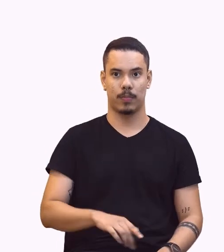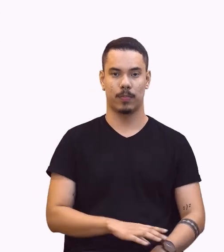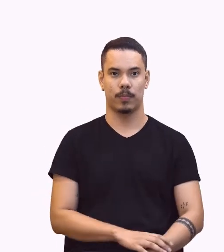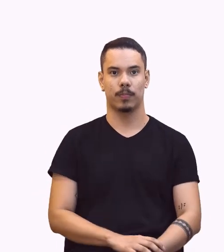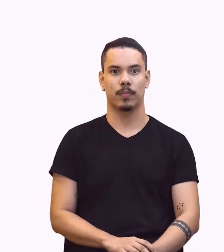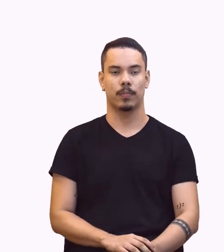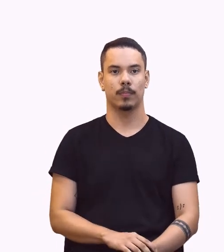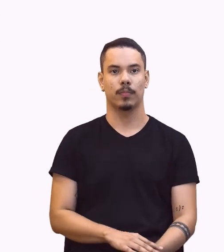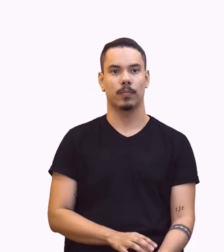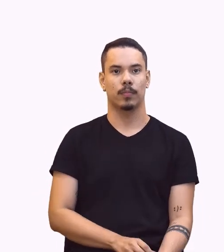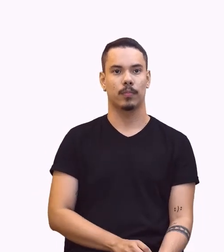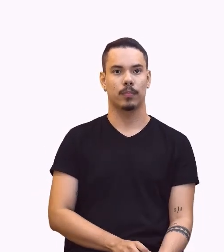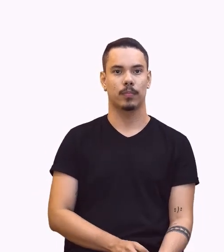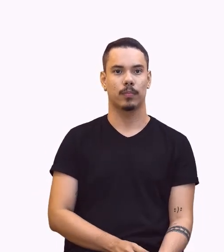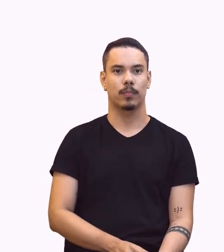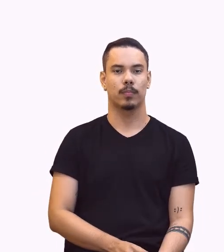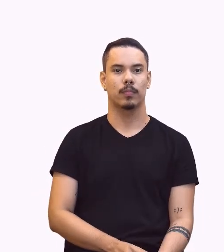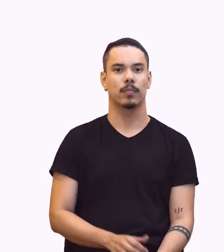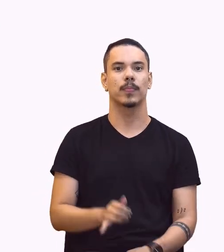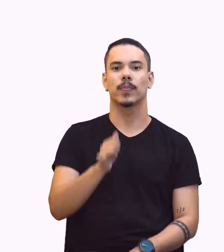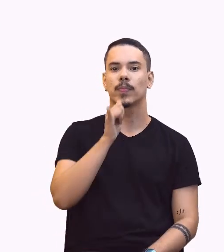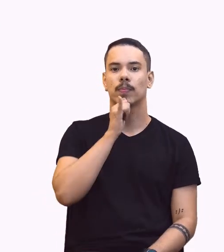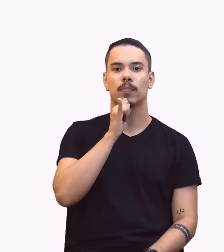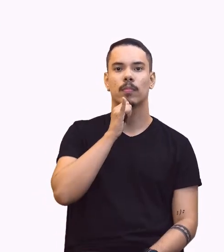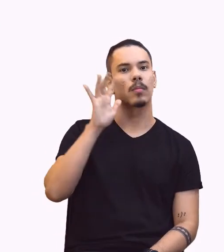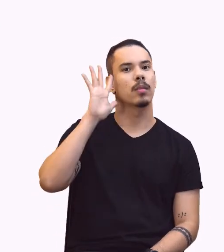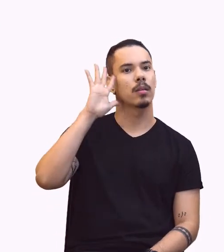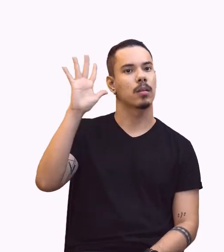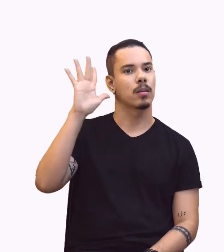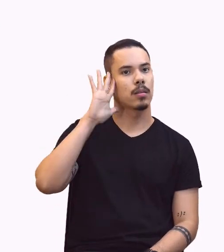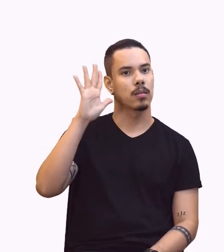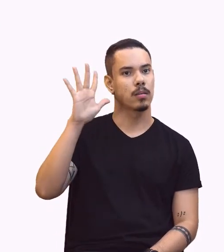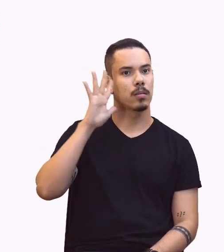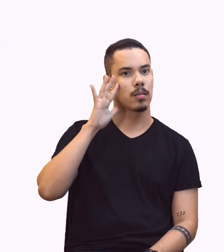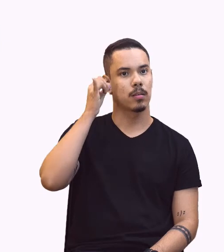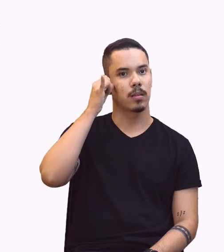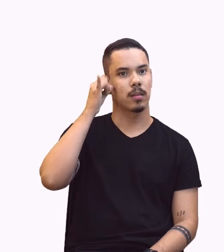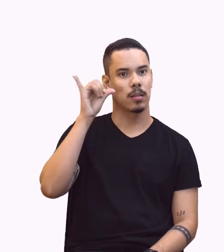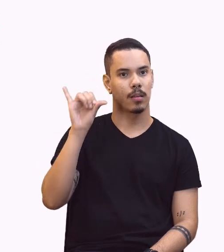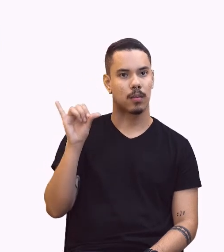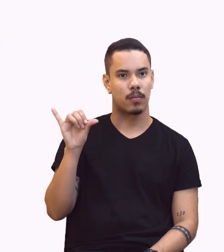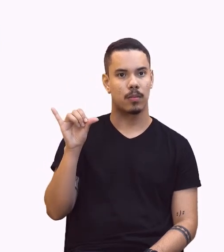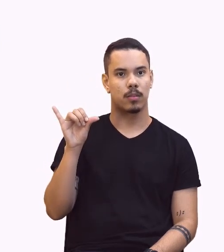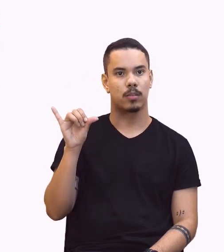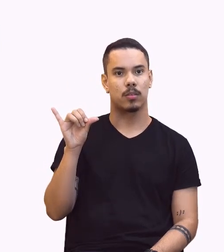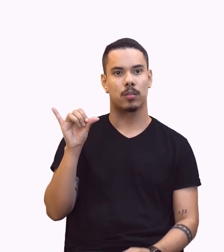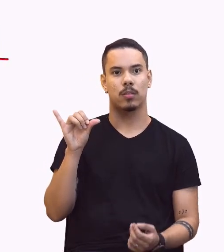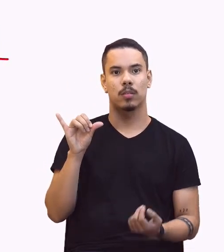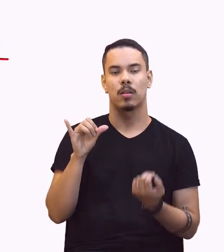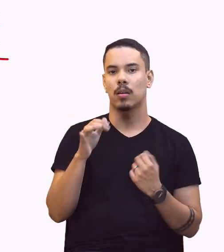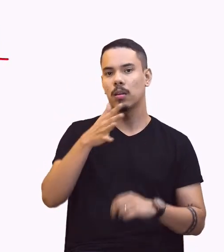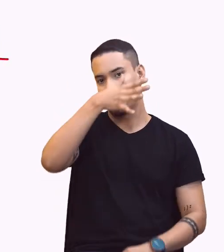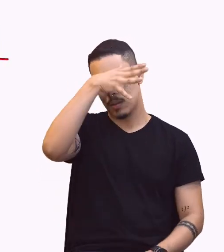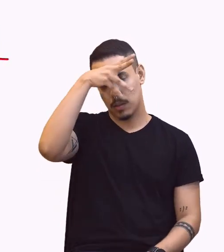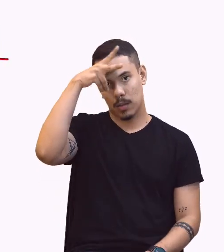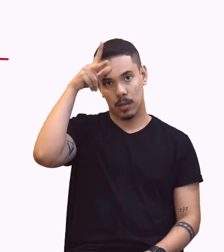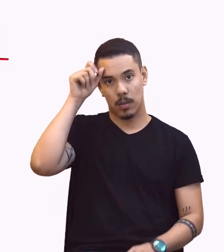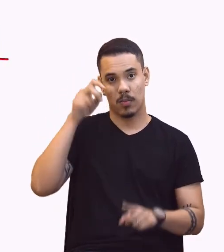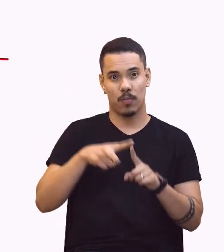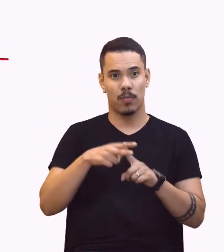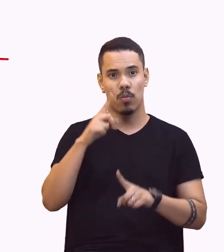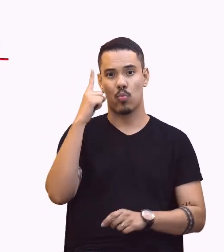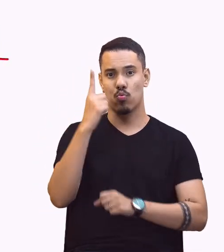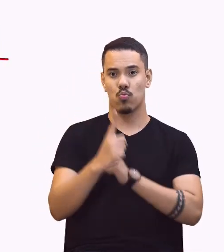Um outro exemplo. Imagine você deixar de tomar refrigerante durante um ano e o